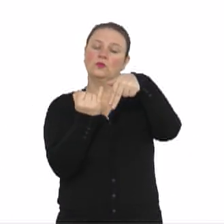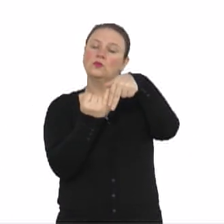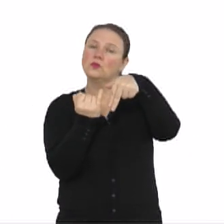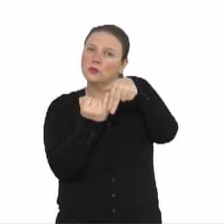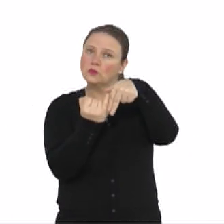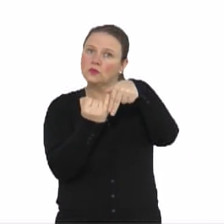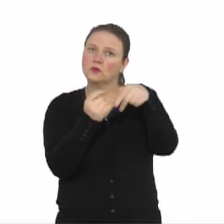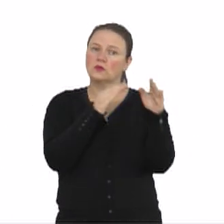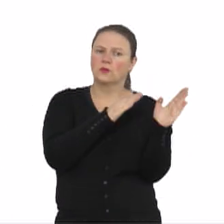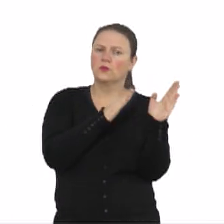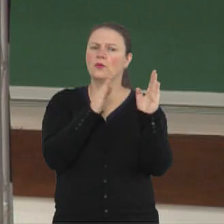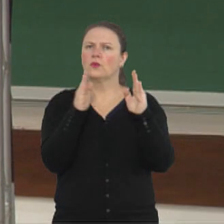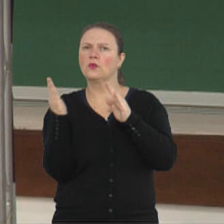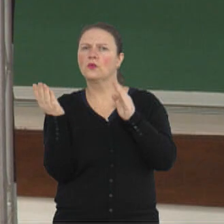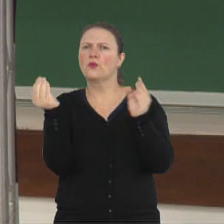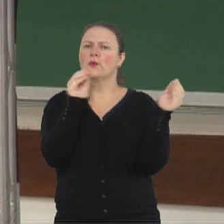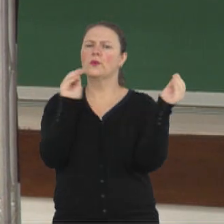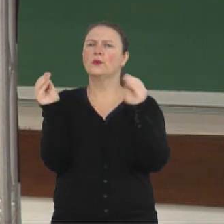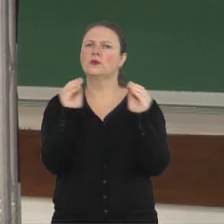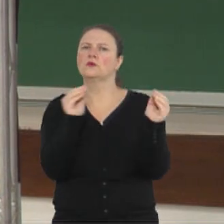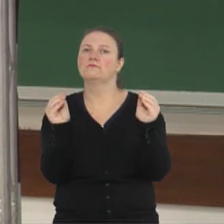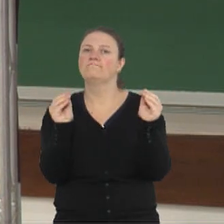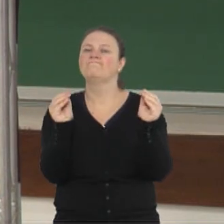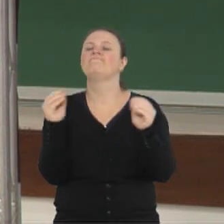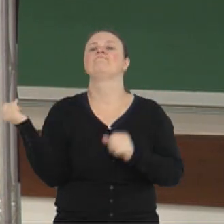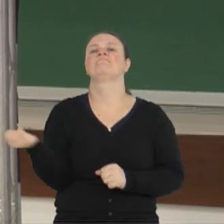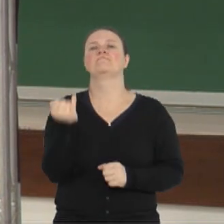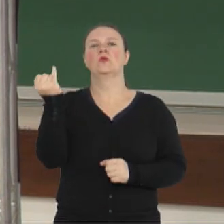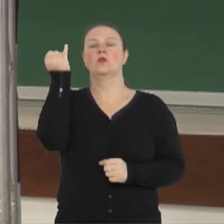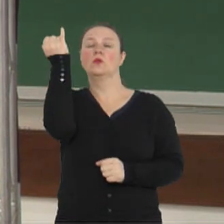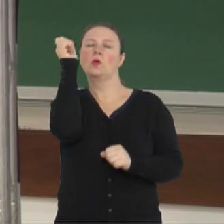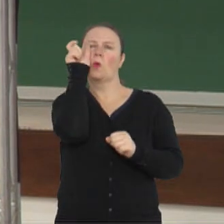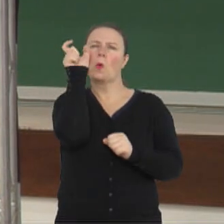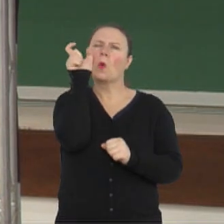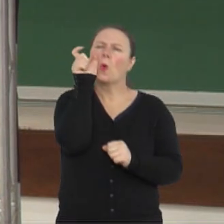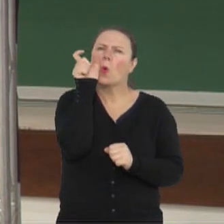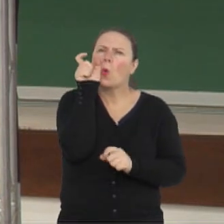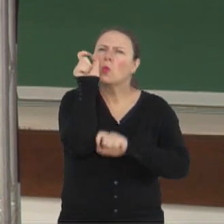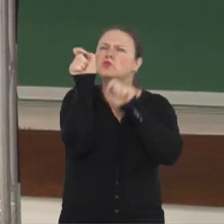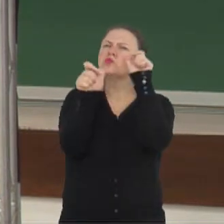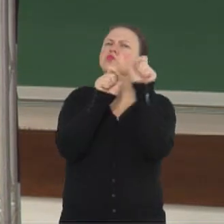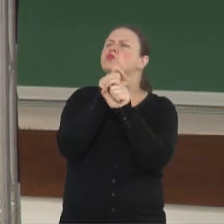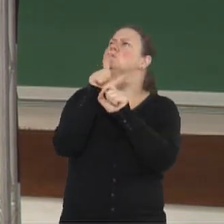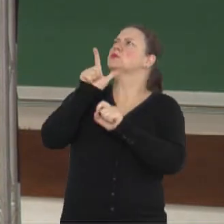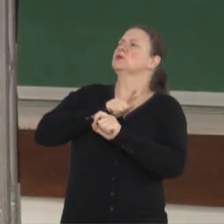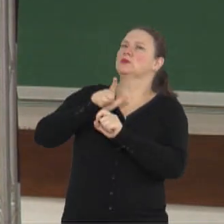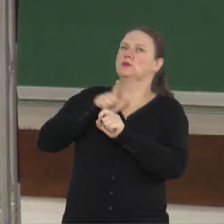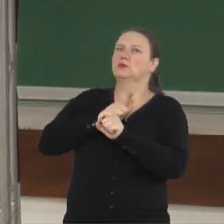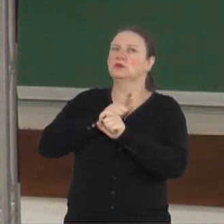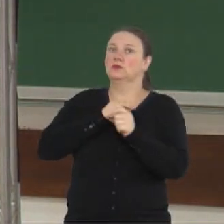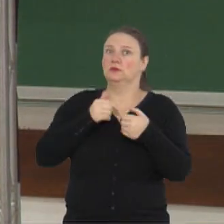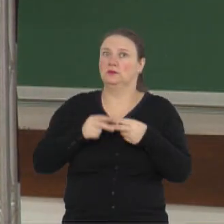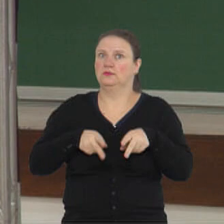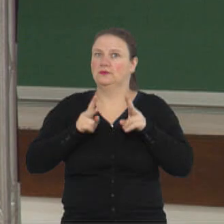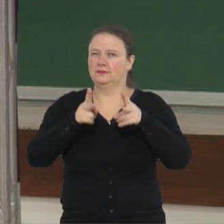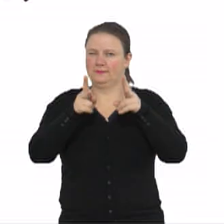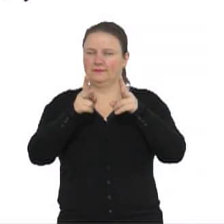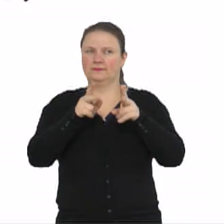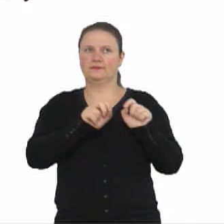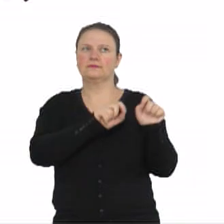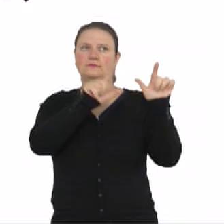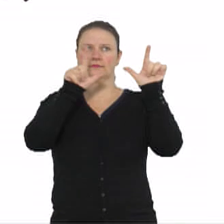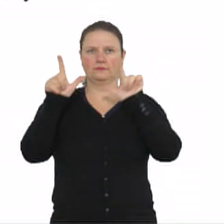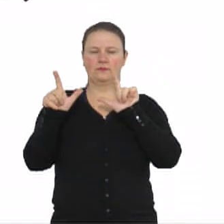Ordem de resolução. Isso é muito importante. Vamos observar o que temos a vir adiante. Olha só,